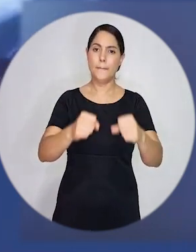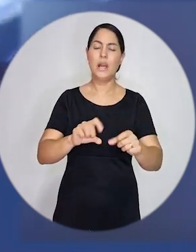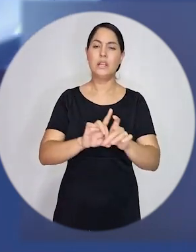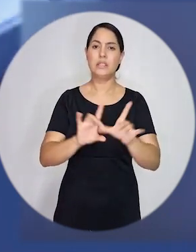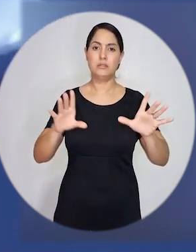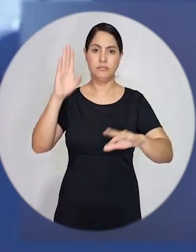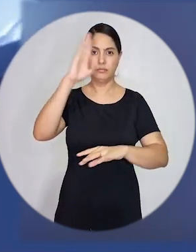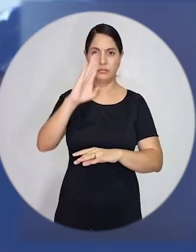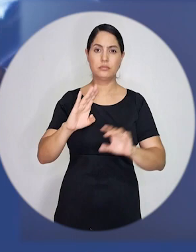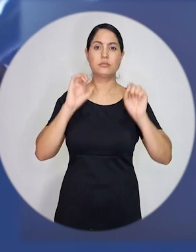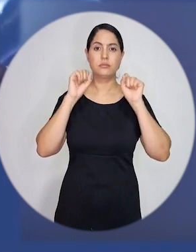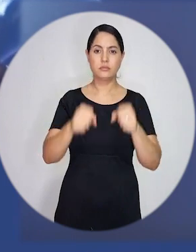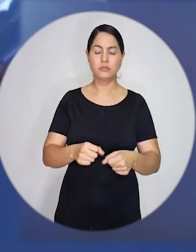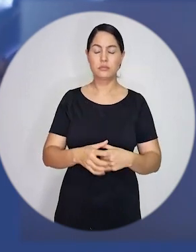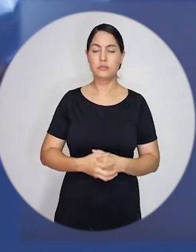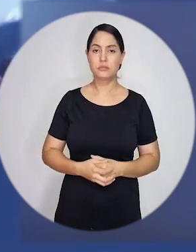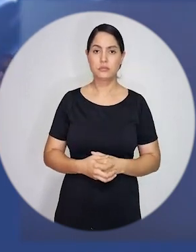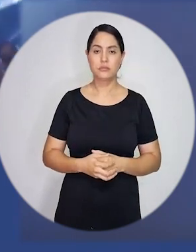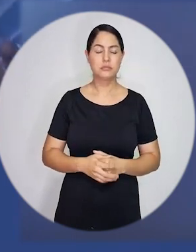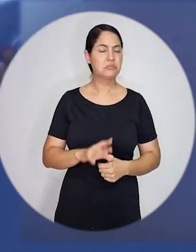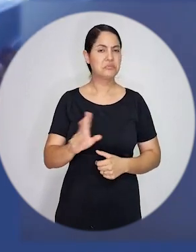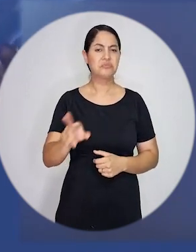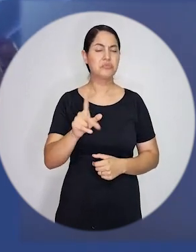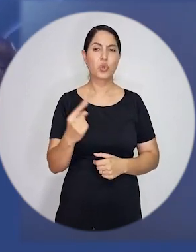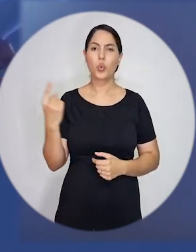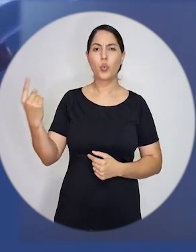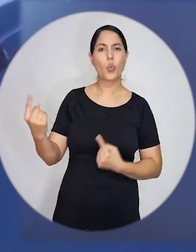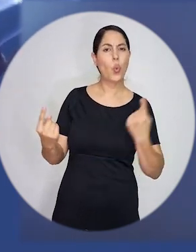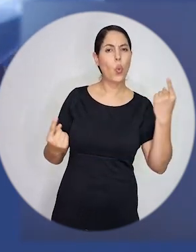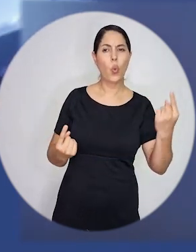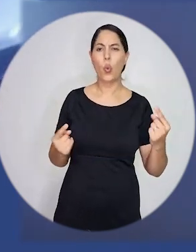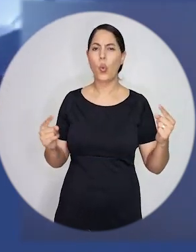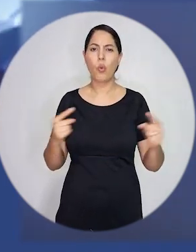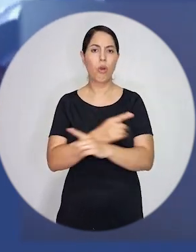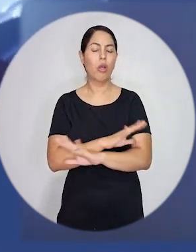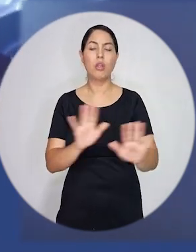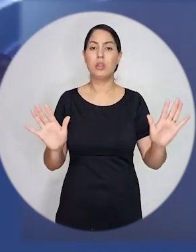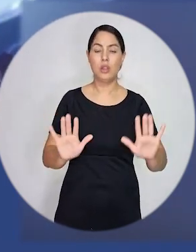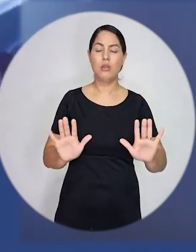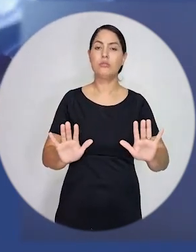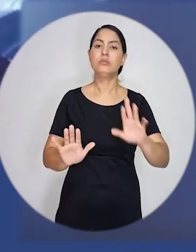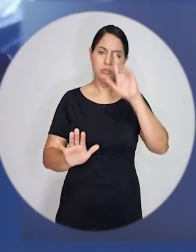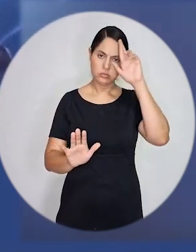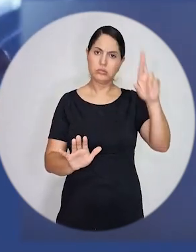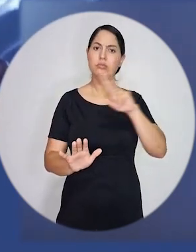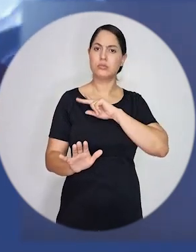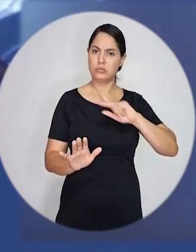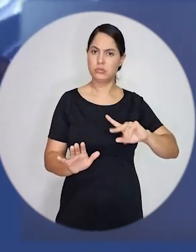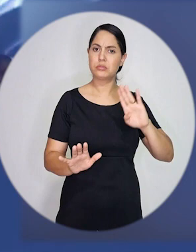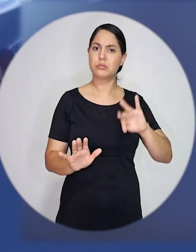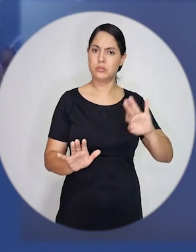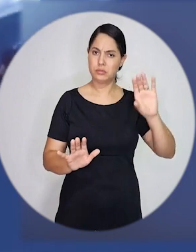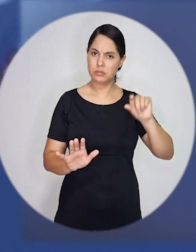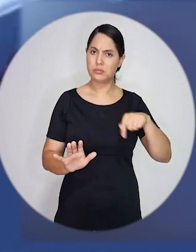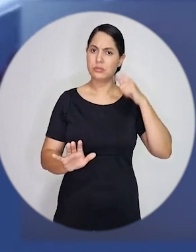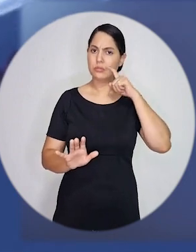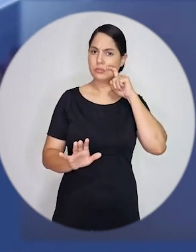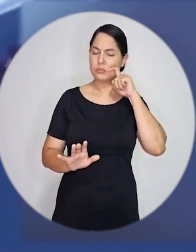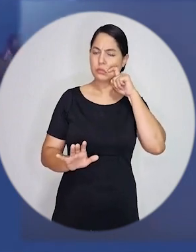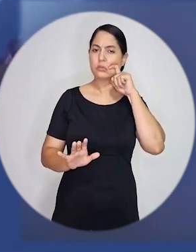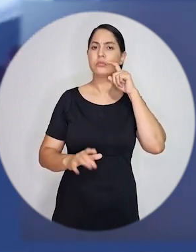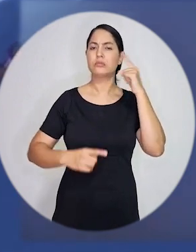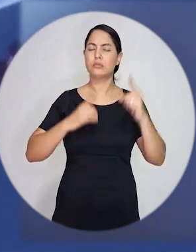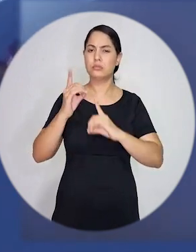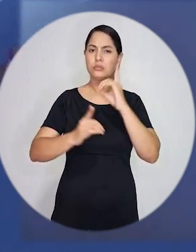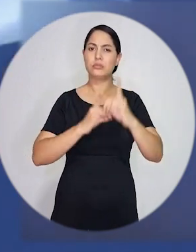defender a democracia brasileira. Sem pretensão de atender expectativas alheias, Vossa Excelência, Presidente Beto, escolhe sempre o